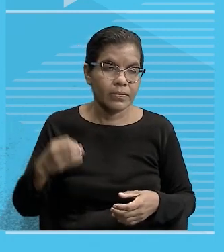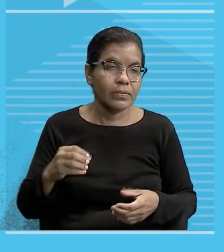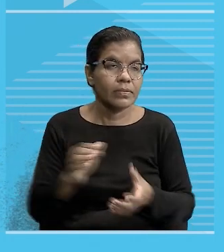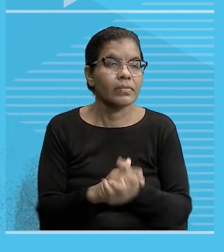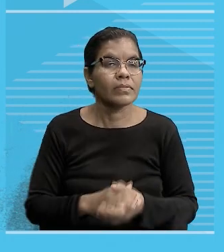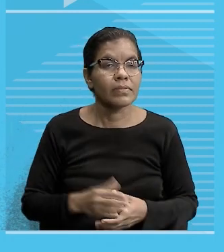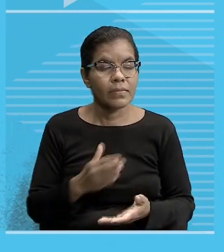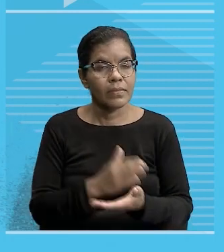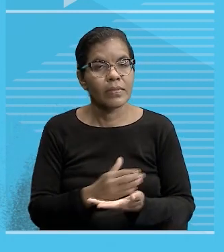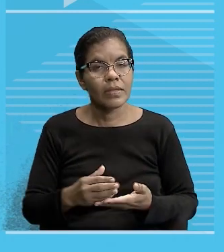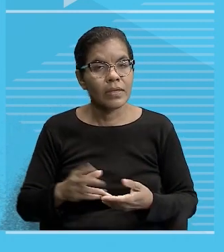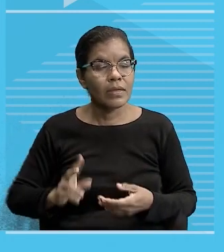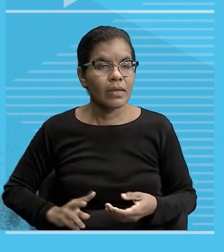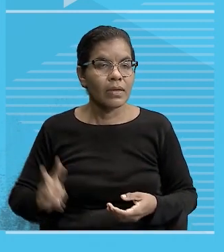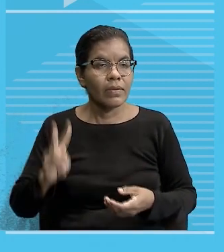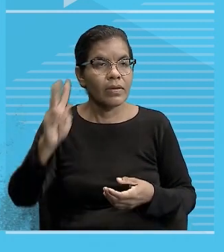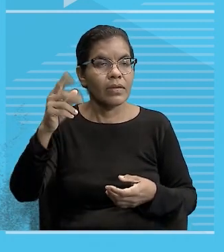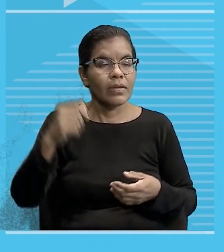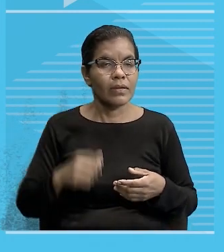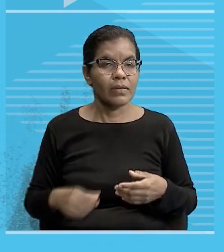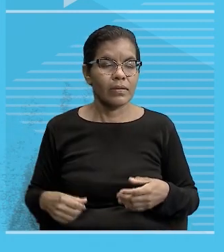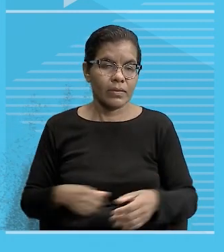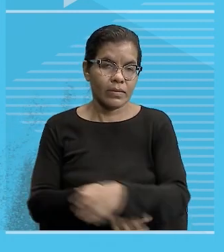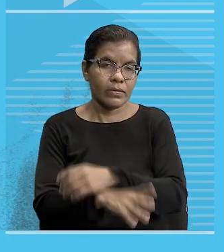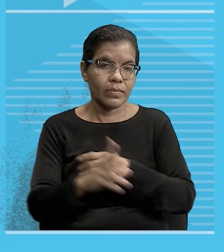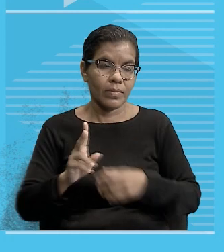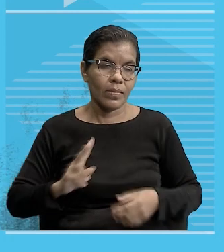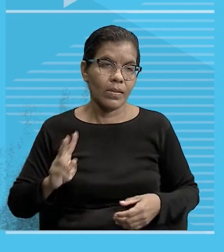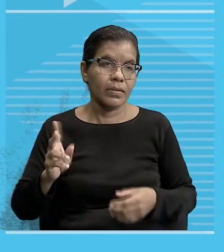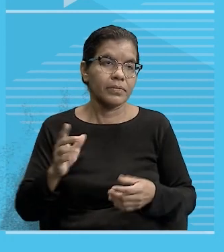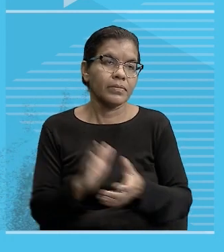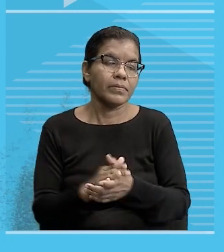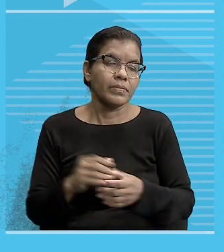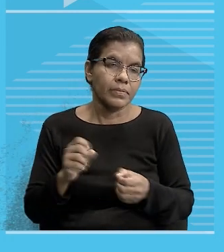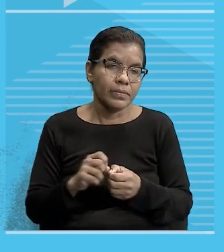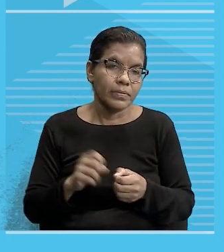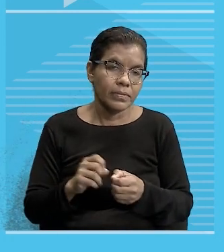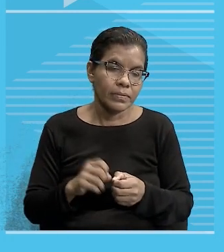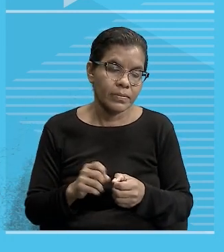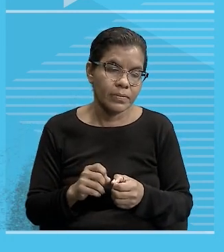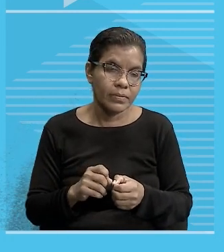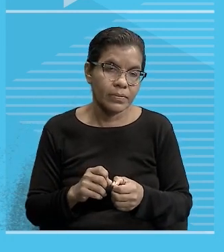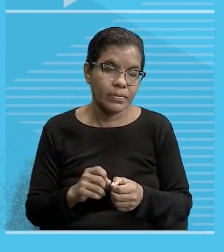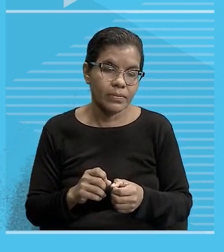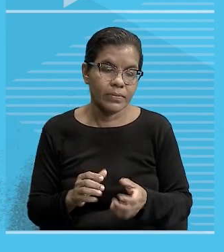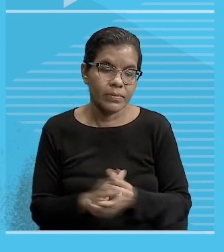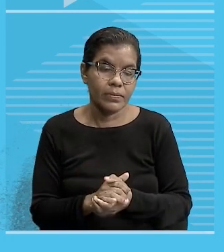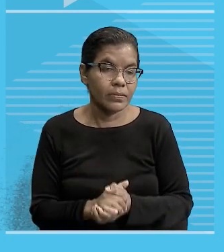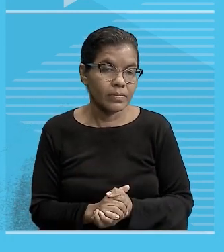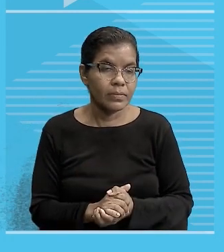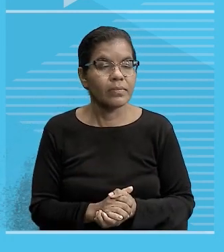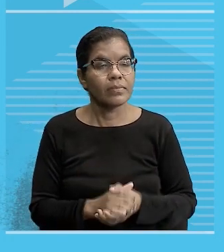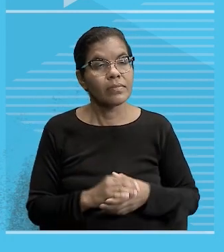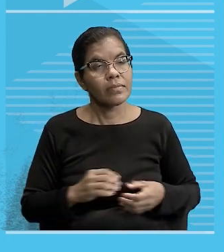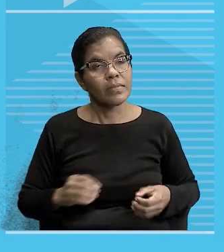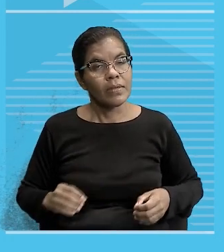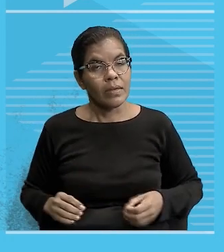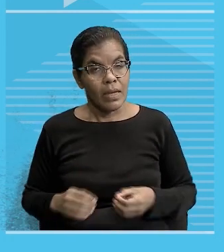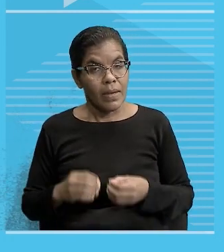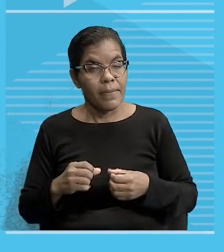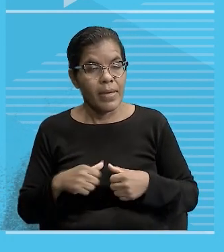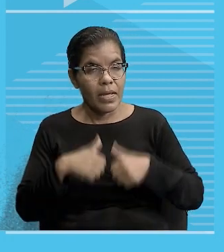a questão do valor ou seja fazer o objetivo principal fazer do mundo um lugar melhor